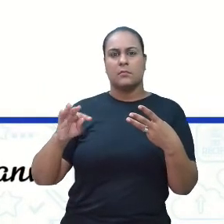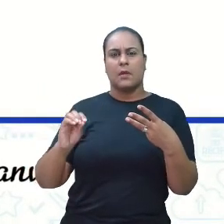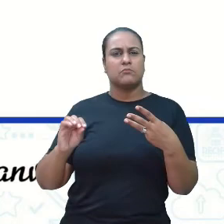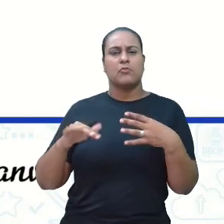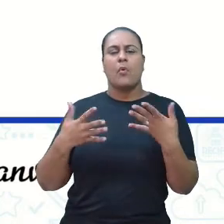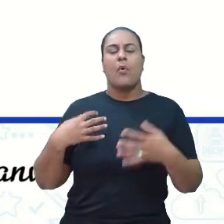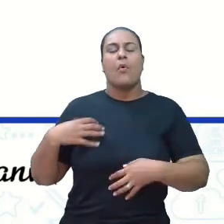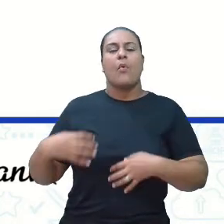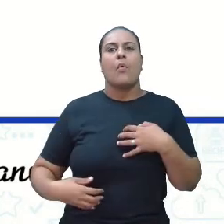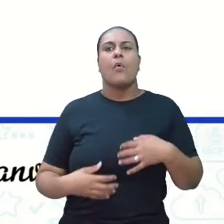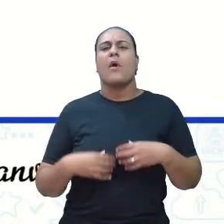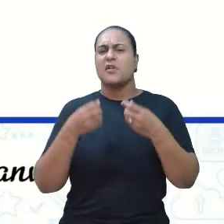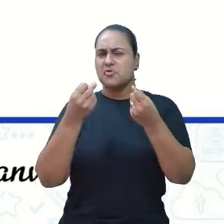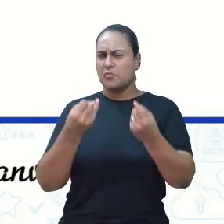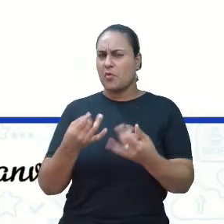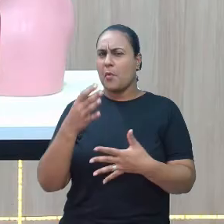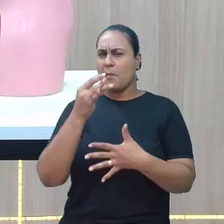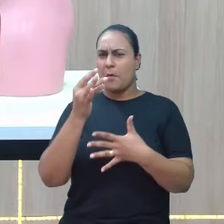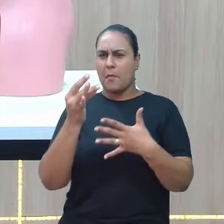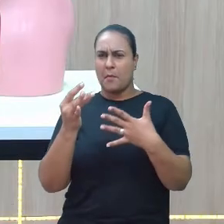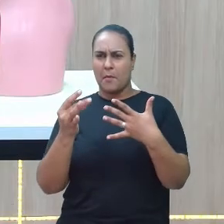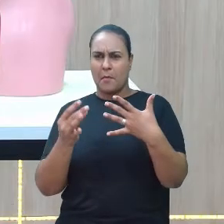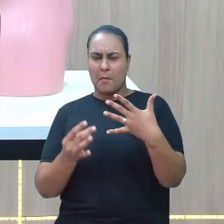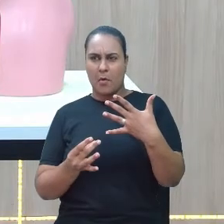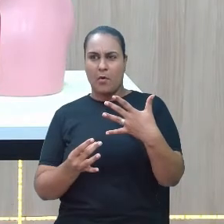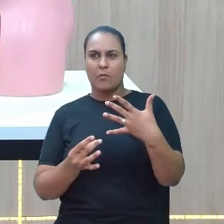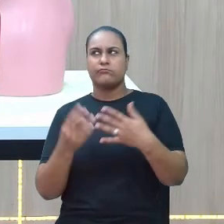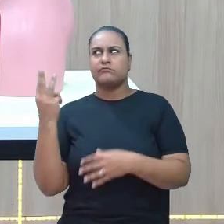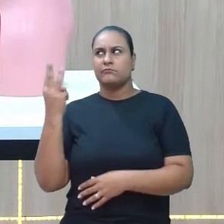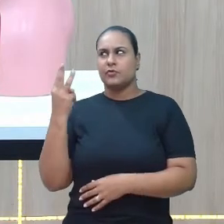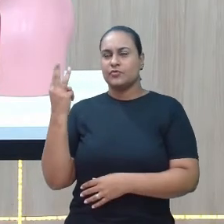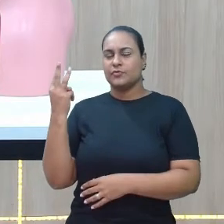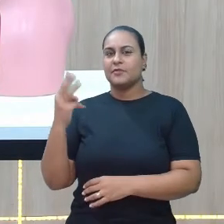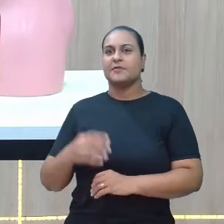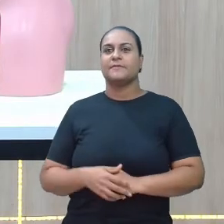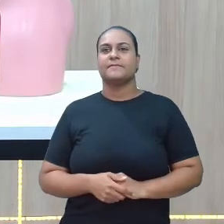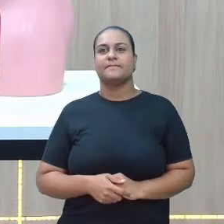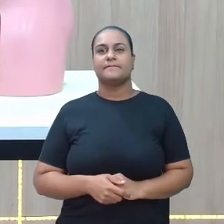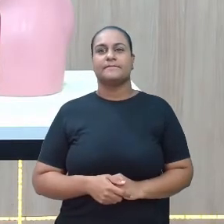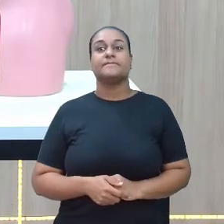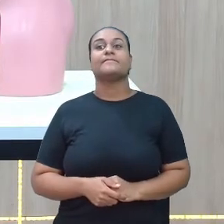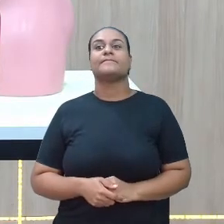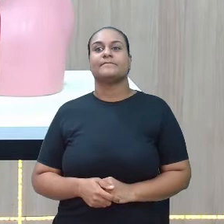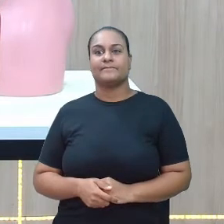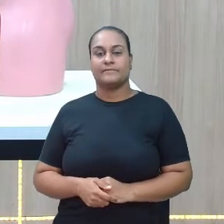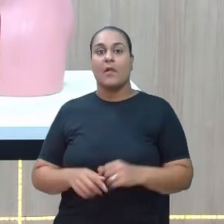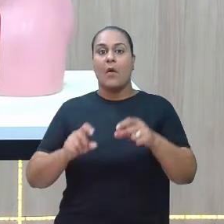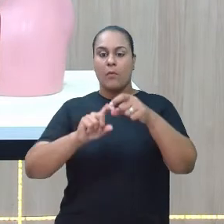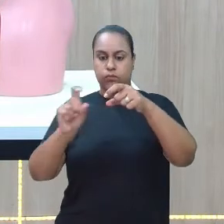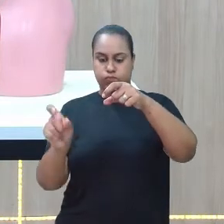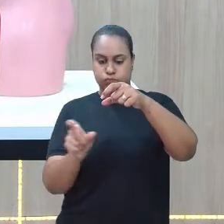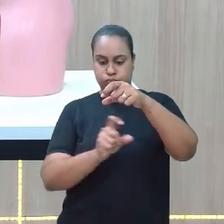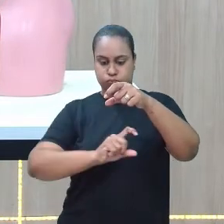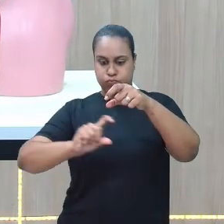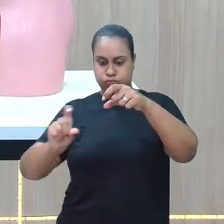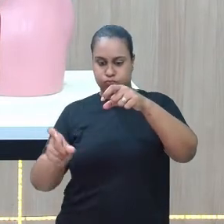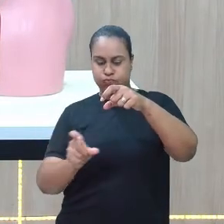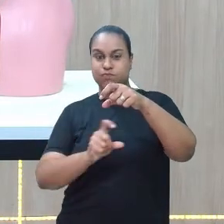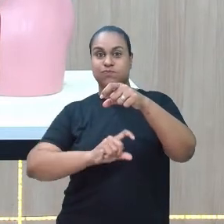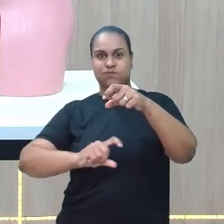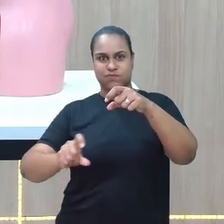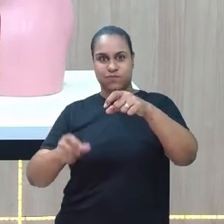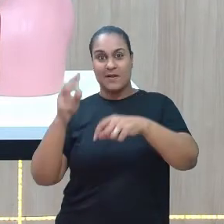esse? Nós falamos bem detalhado o que era seco, o que era cólon, então o intestino grosso, não